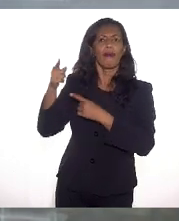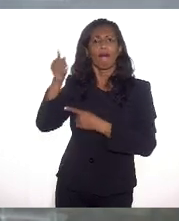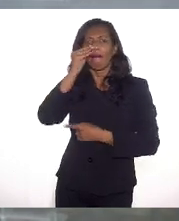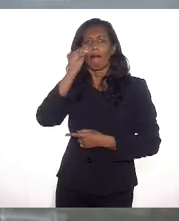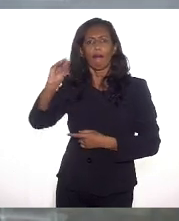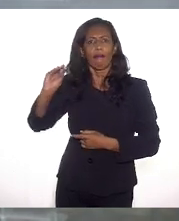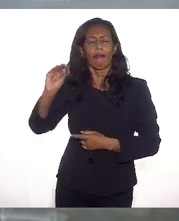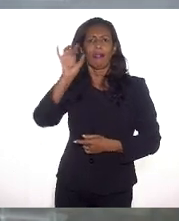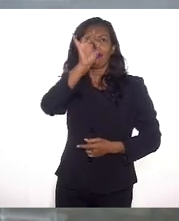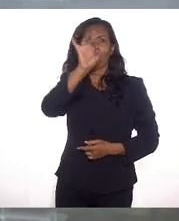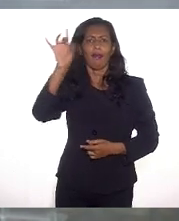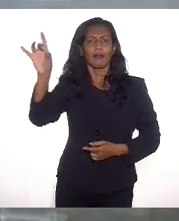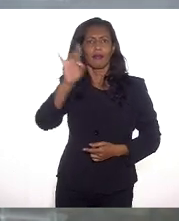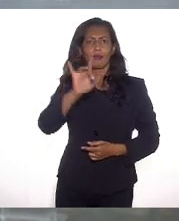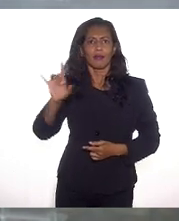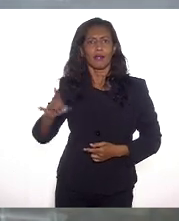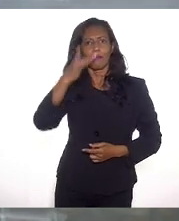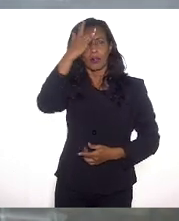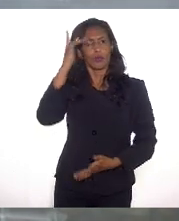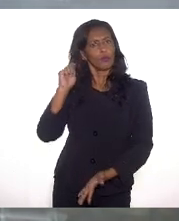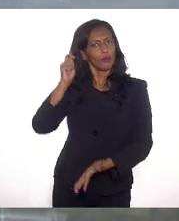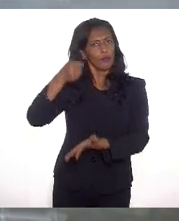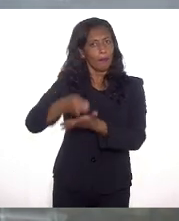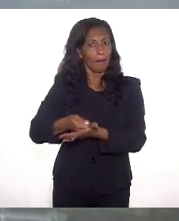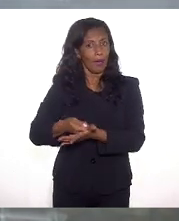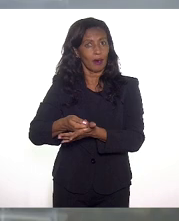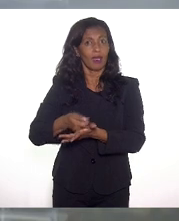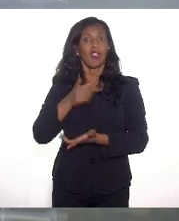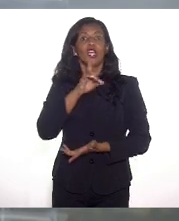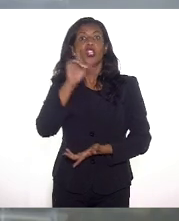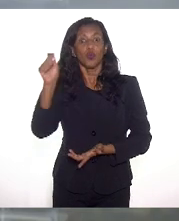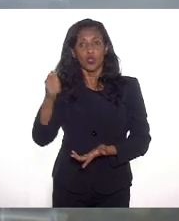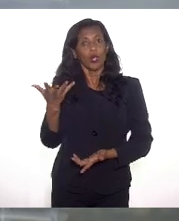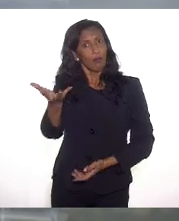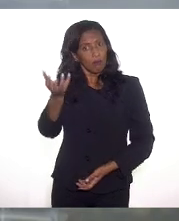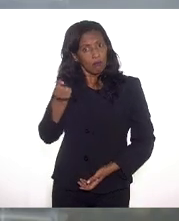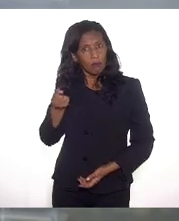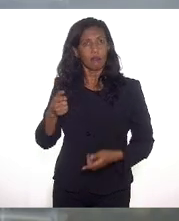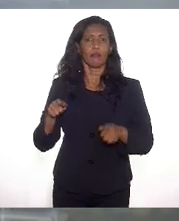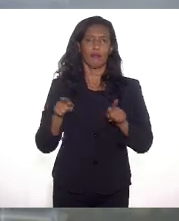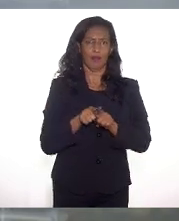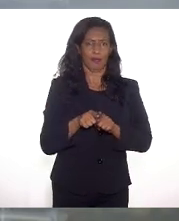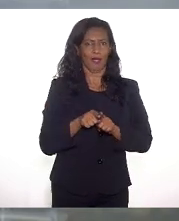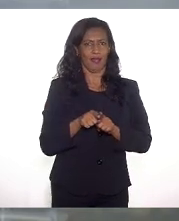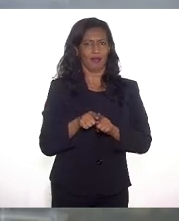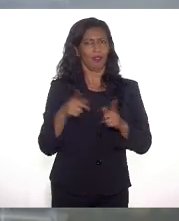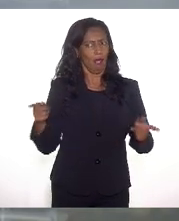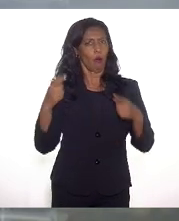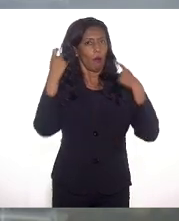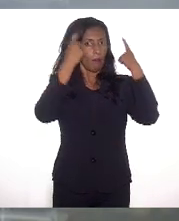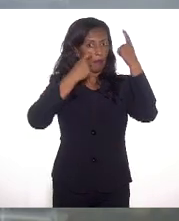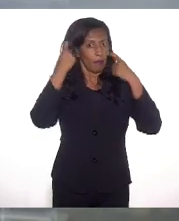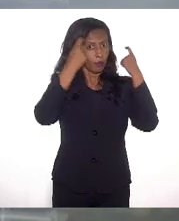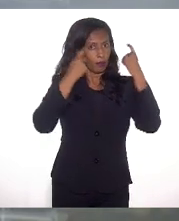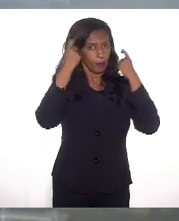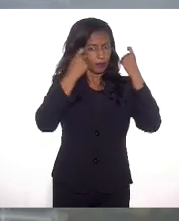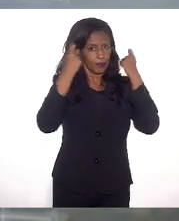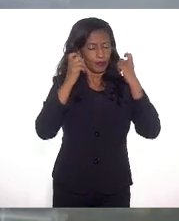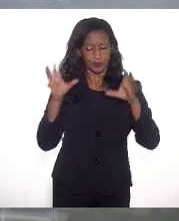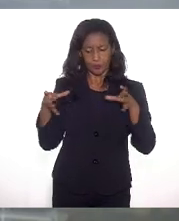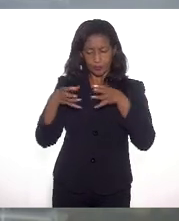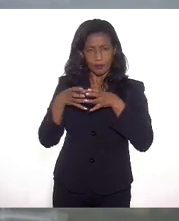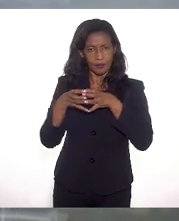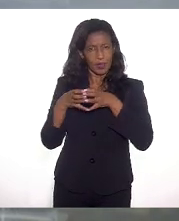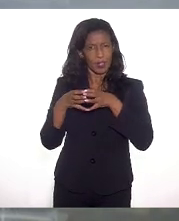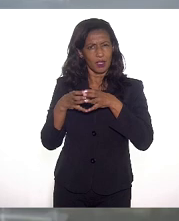e cada pessoa que foi pago e o dia que foi pago. Então, essa foi uma preocupação que a equipe do governo